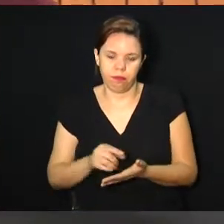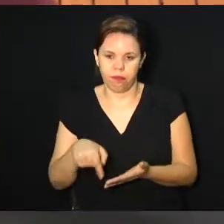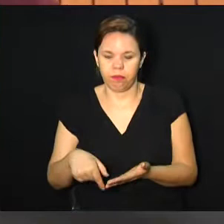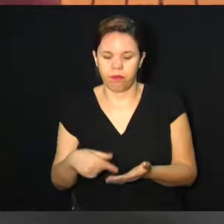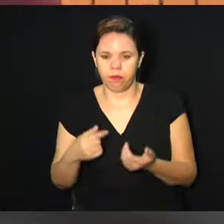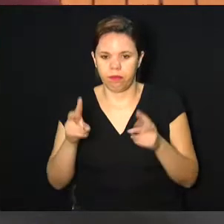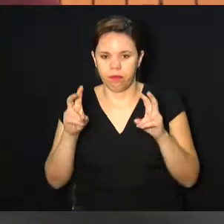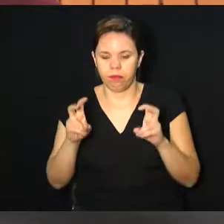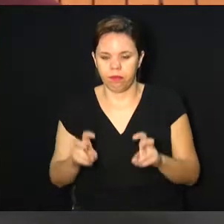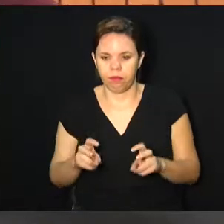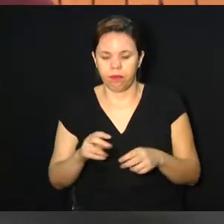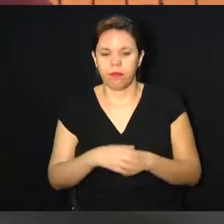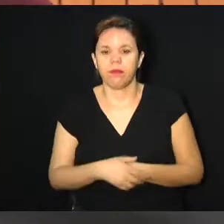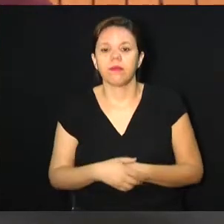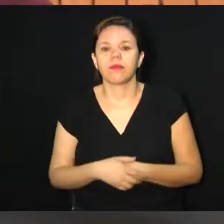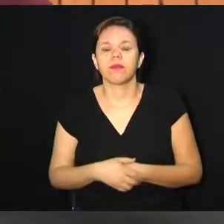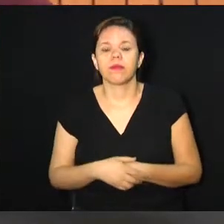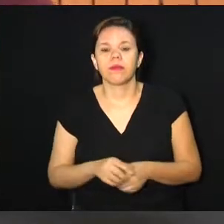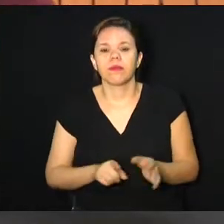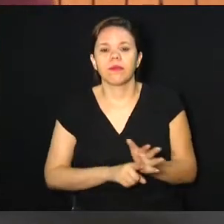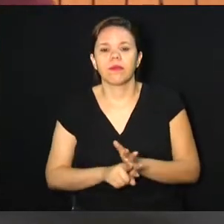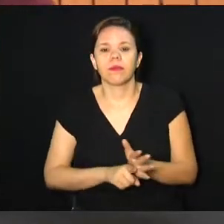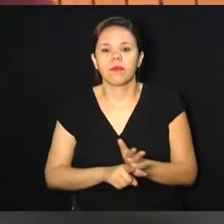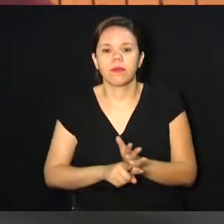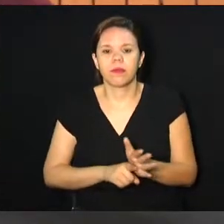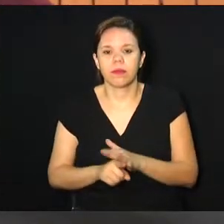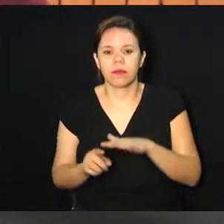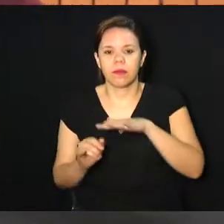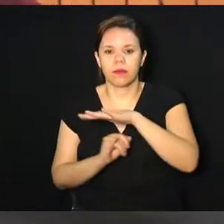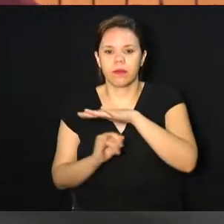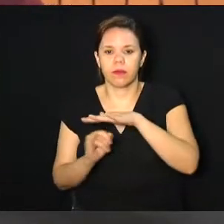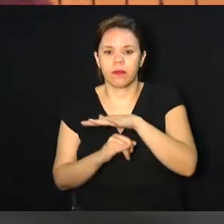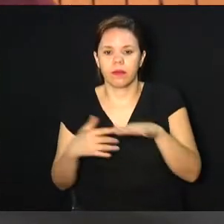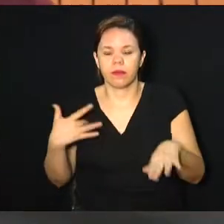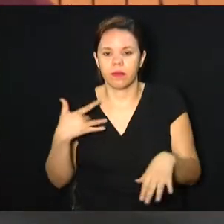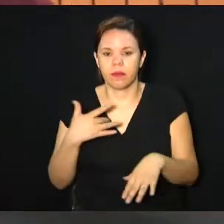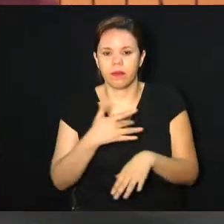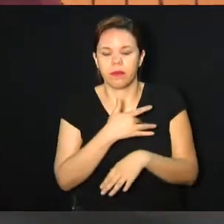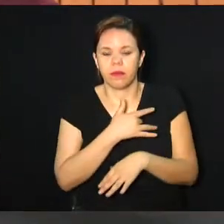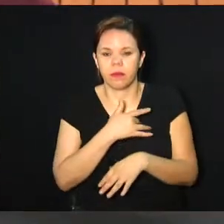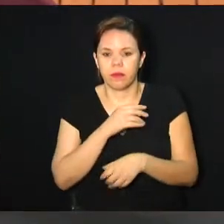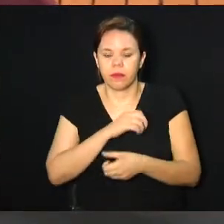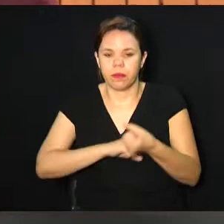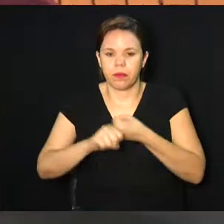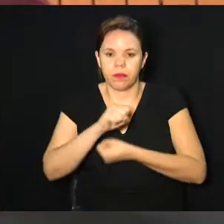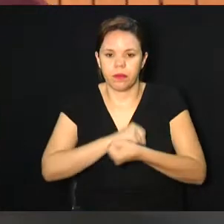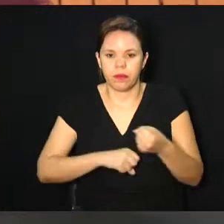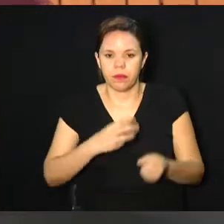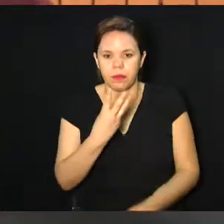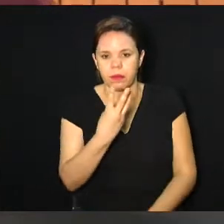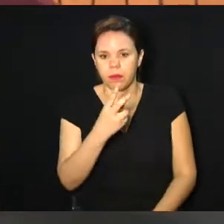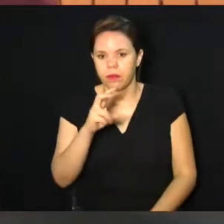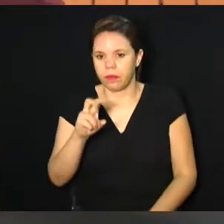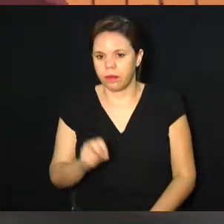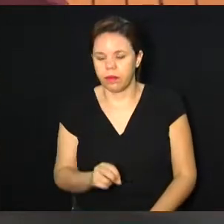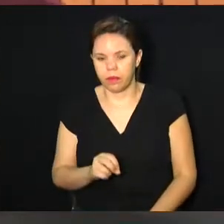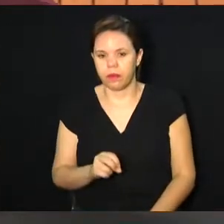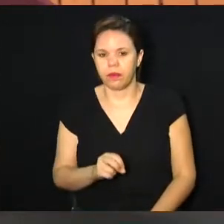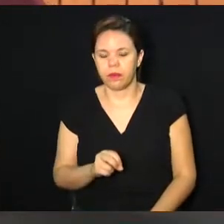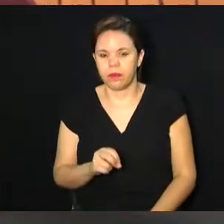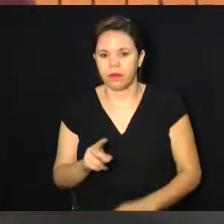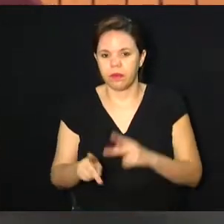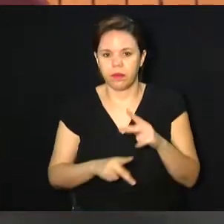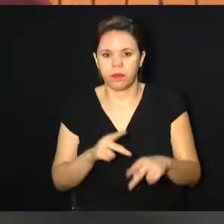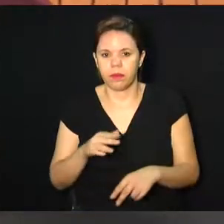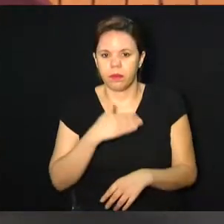tema, sendo que um levantamento do Instituto Saúde e Sustentabilidade mostra que 350 pessoas morrem todos os anos em